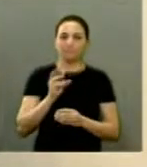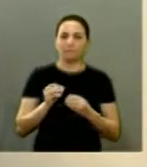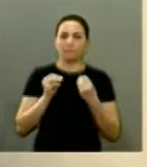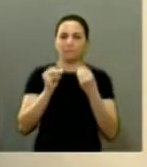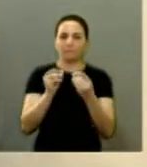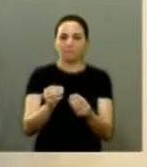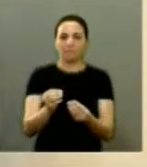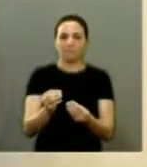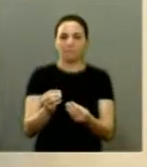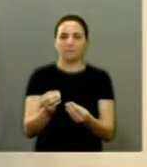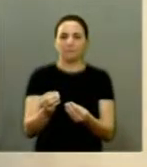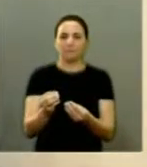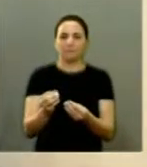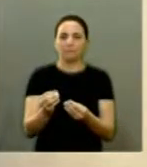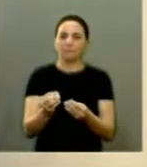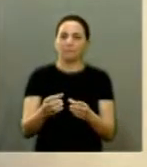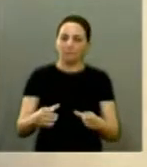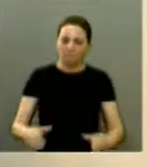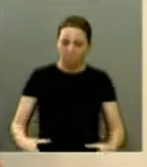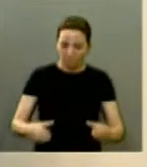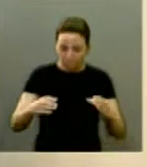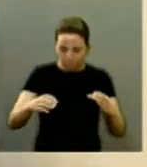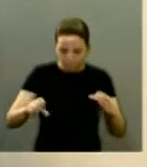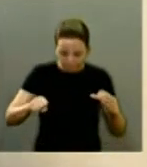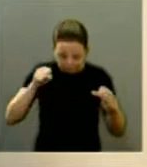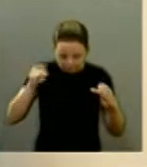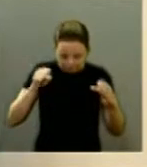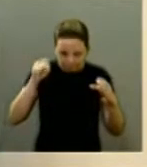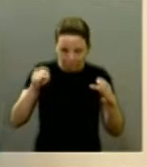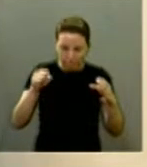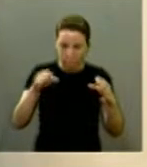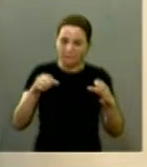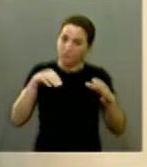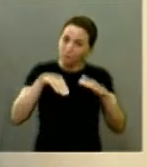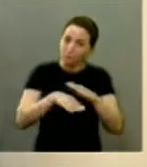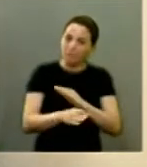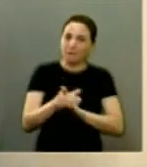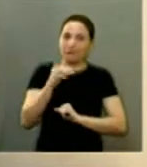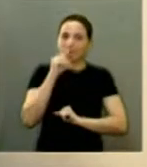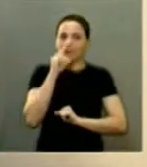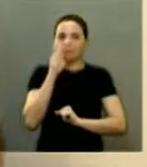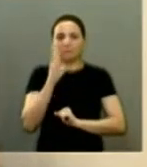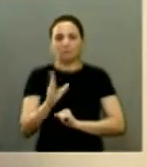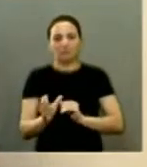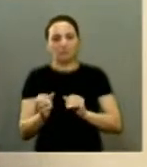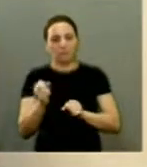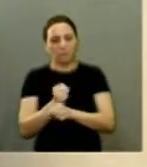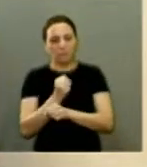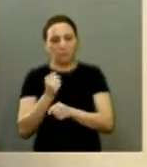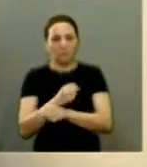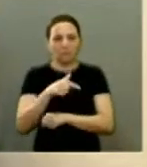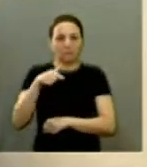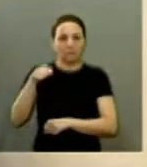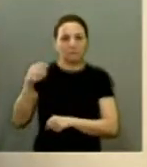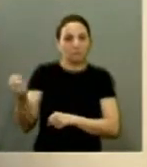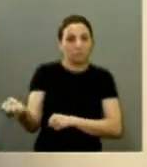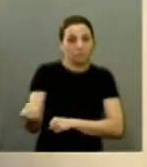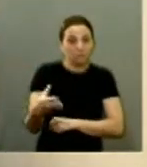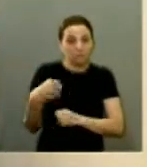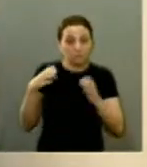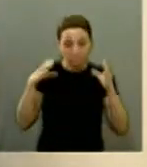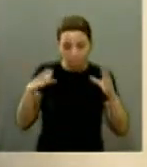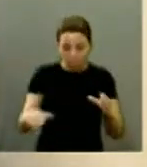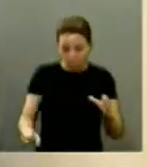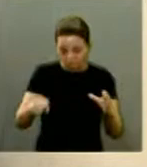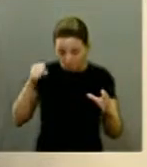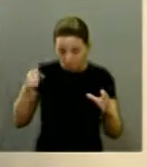dando reparo nos poços, nos reservatórios que já existentes na nossa cidade e na construção de mais 7 novos. É uma